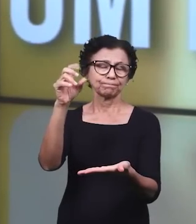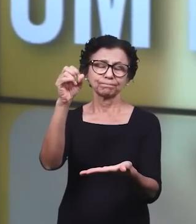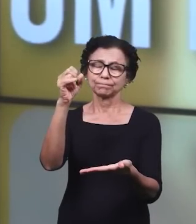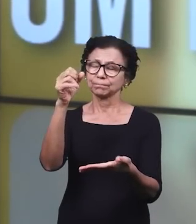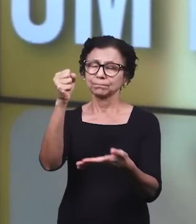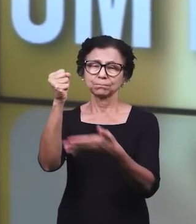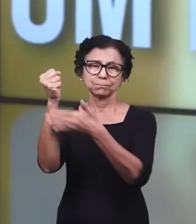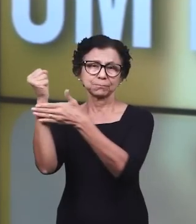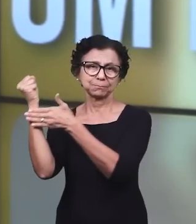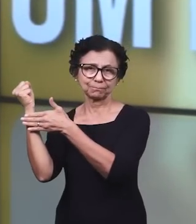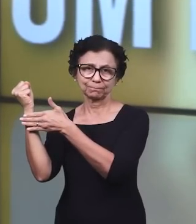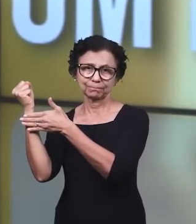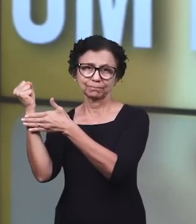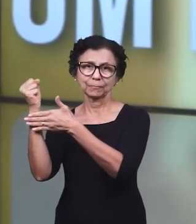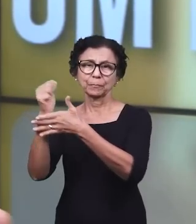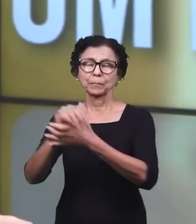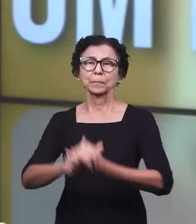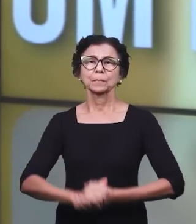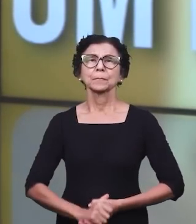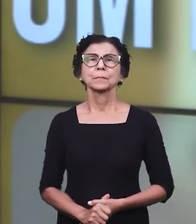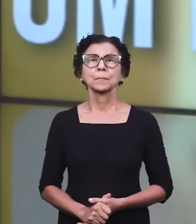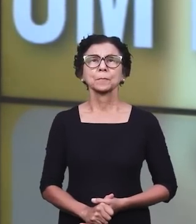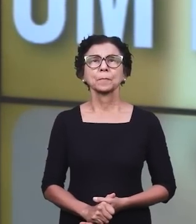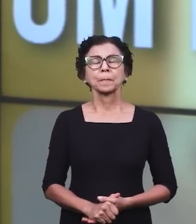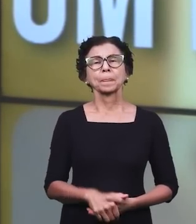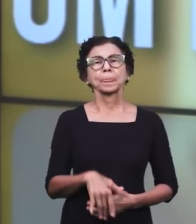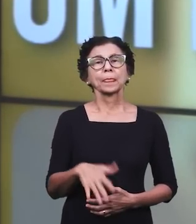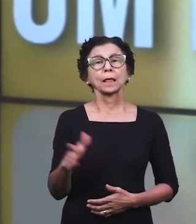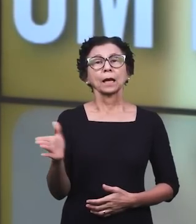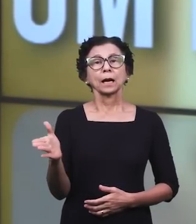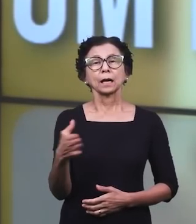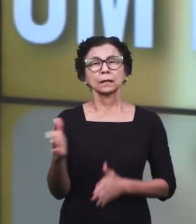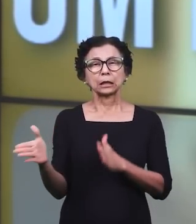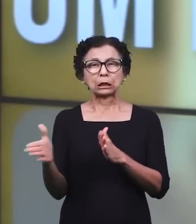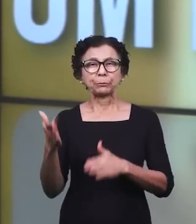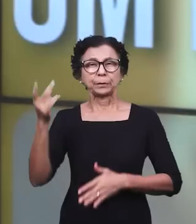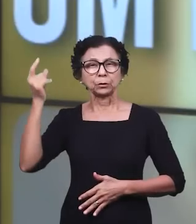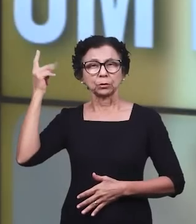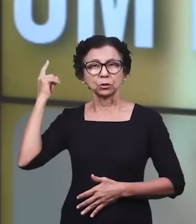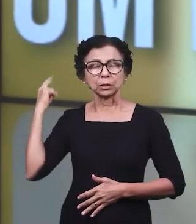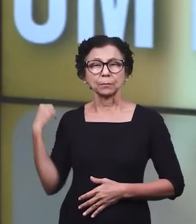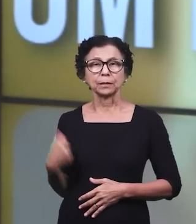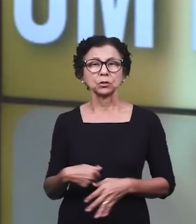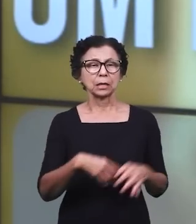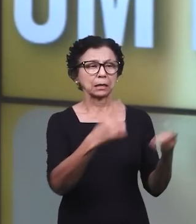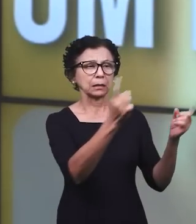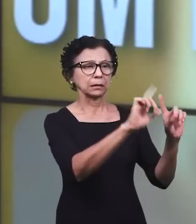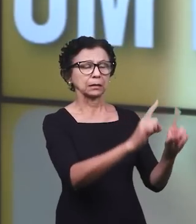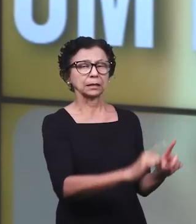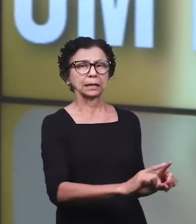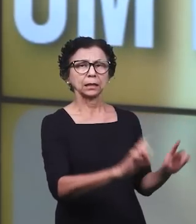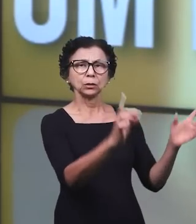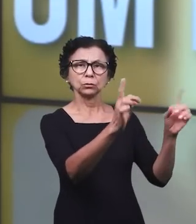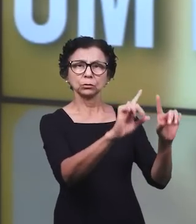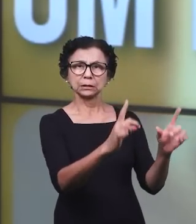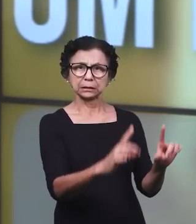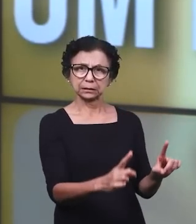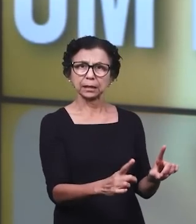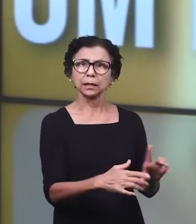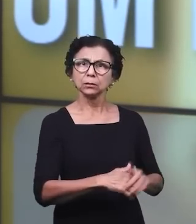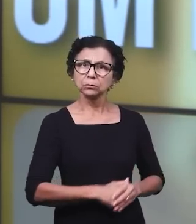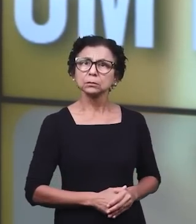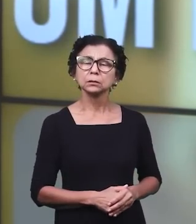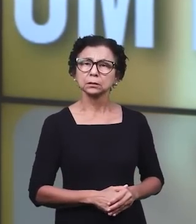filho primogênito como o deus Moloque. Ele tinha que ser o primogênito e no fogo. Então eram deuses que os